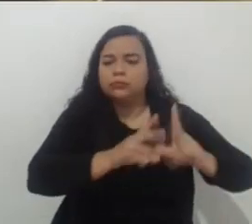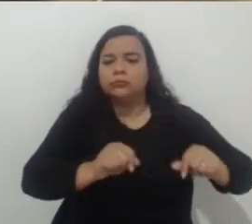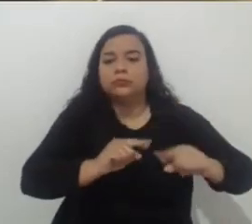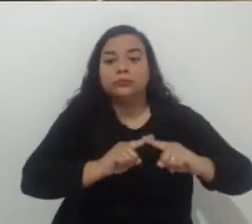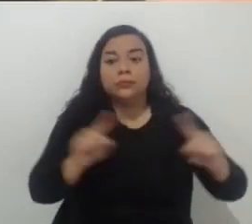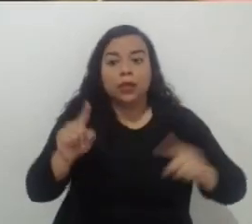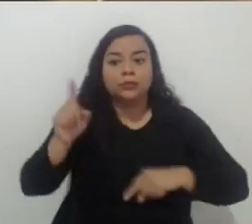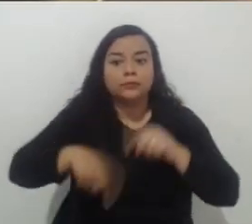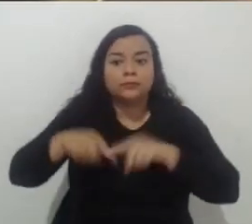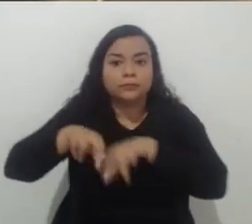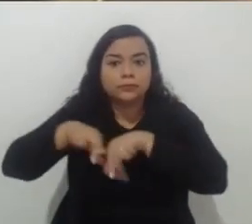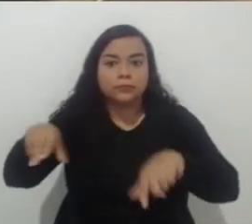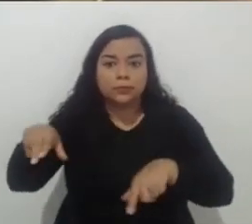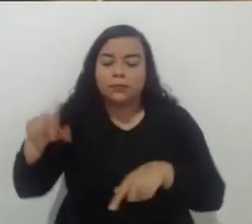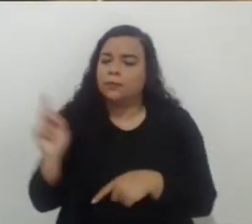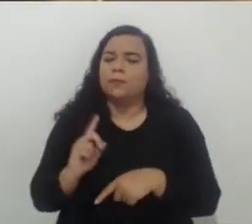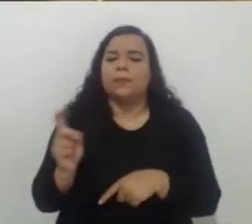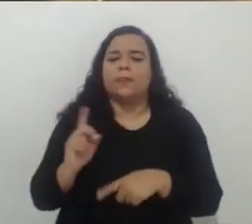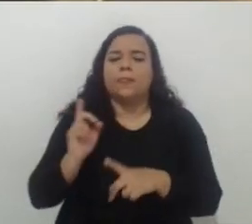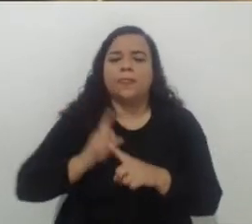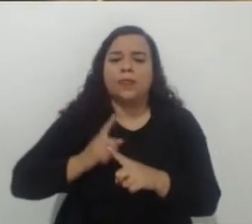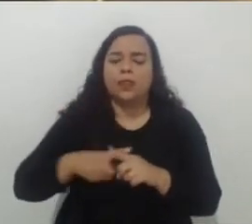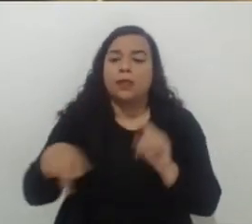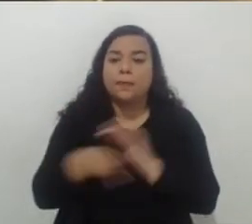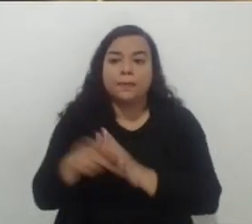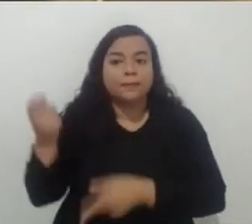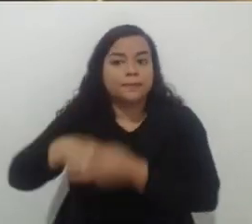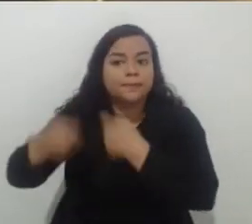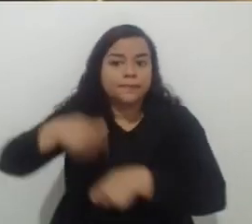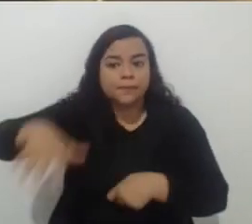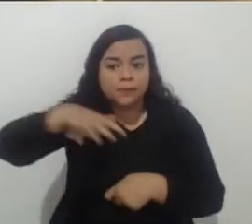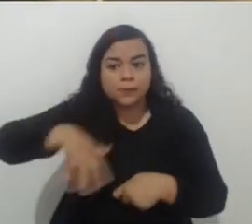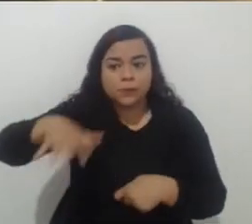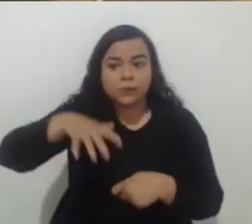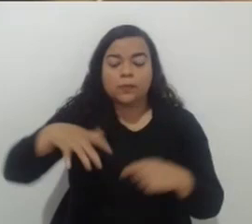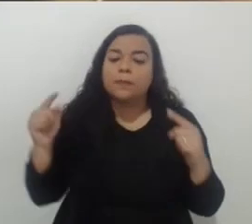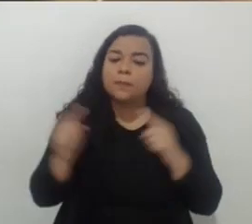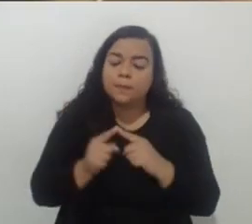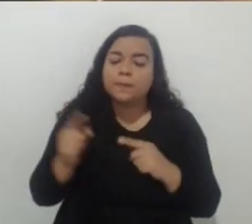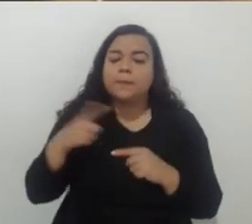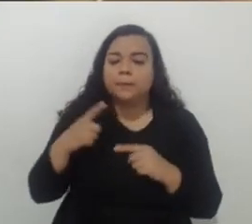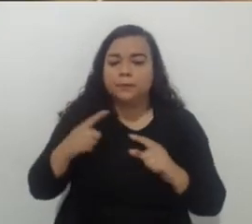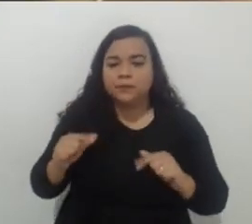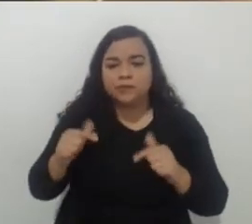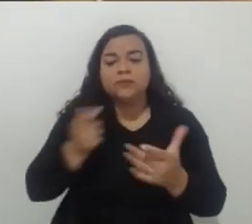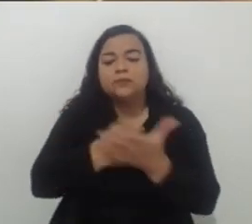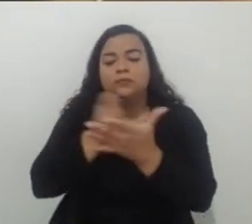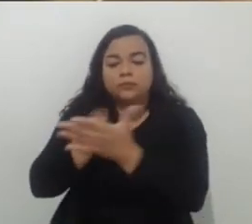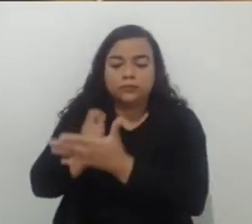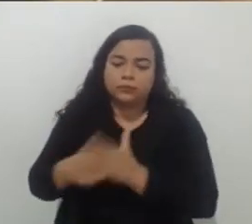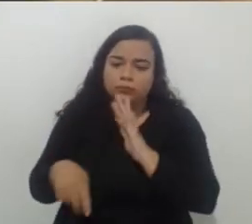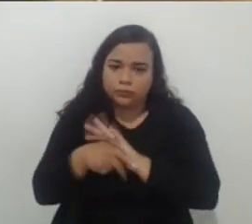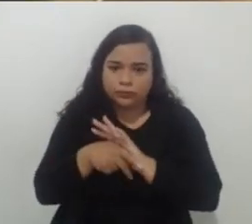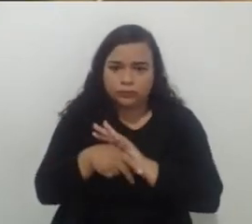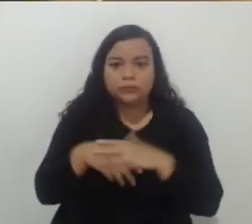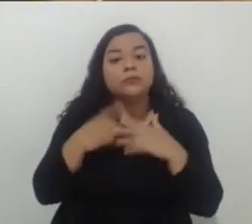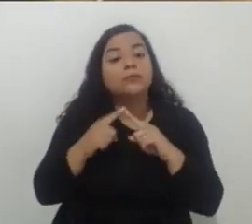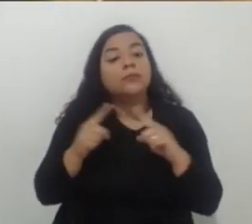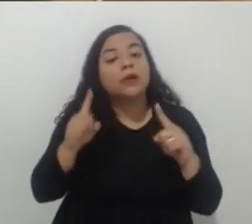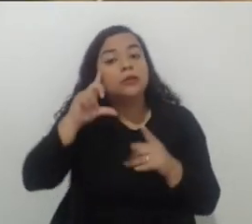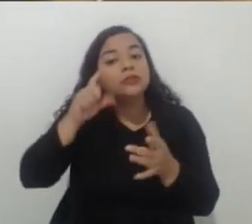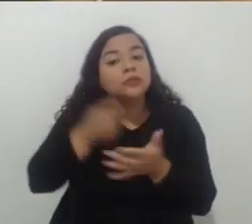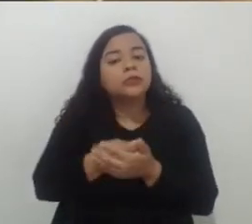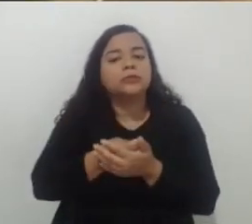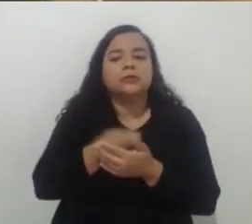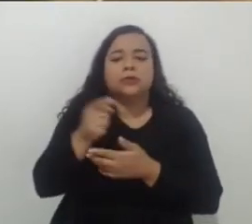que é nesse instrumento de natureza administrativa em que ocorrem os atos de pagamento. Mas nessa decisão dos embargos de